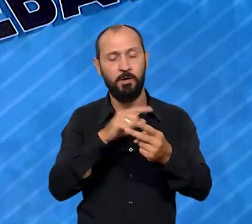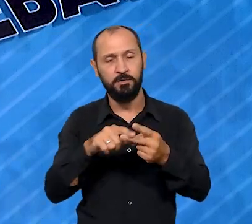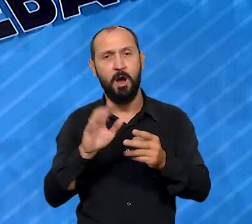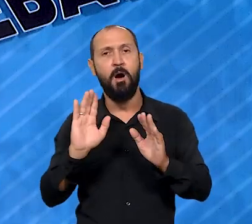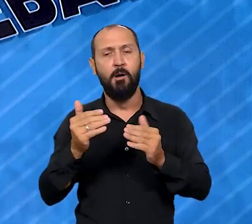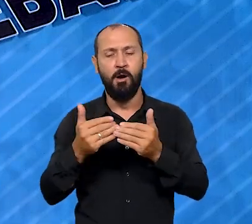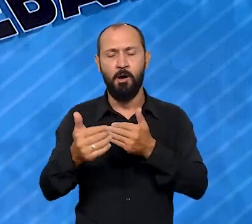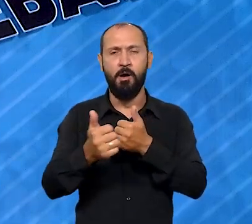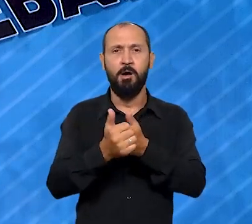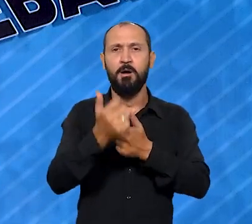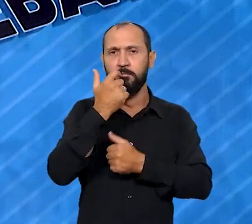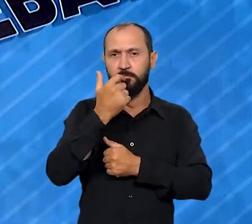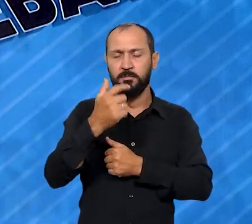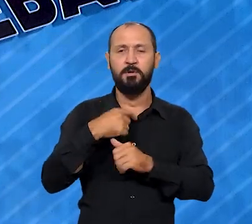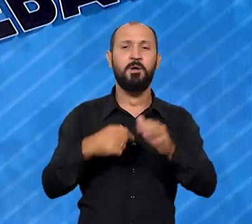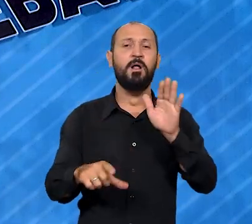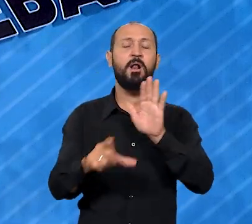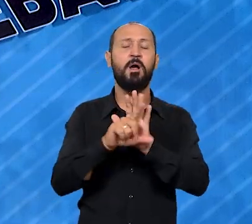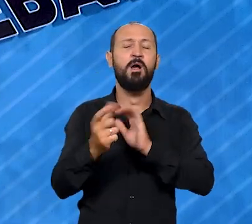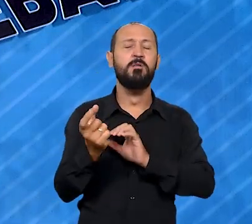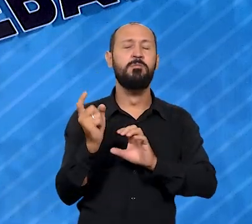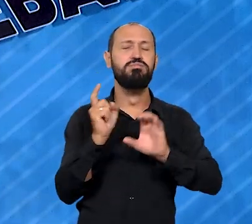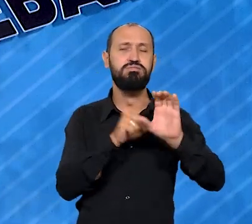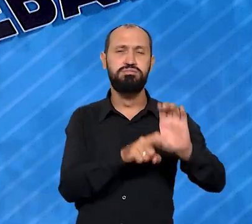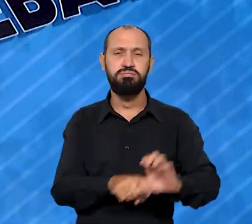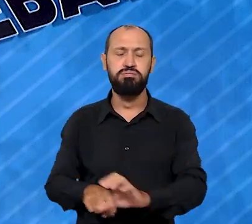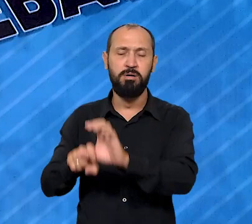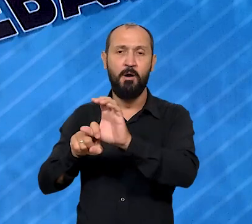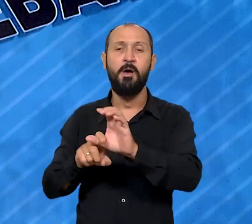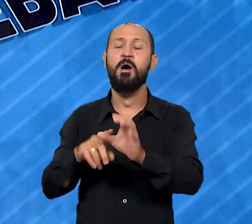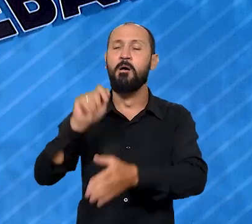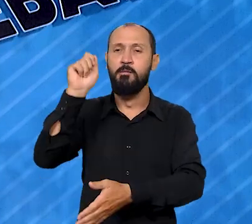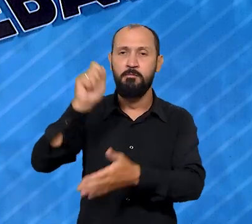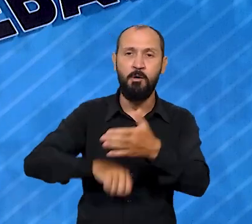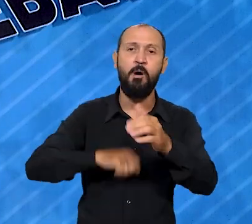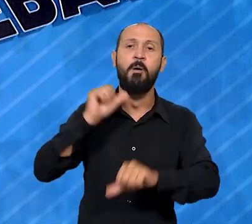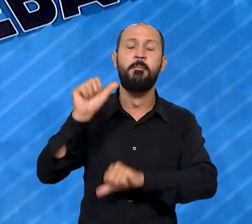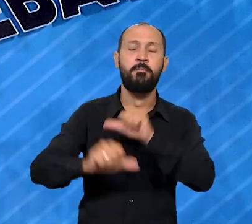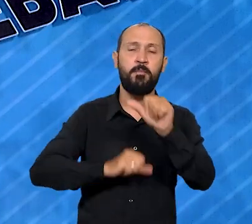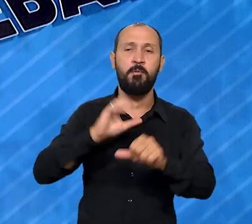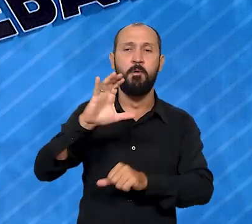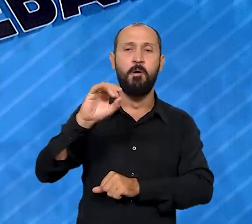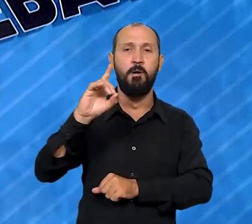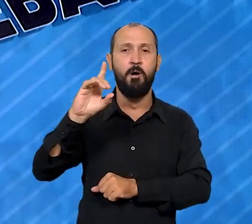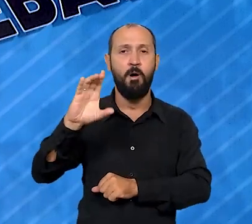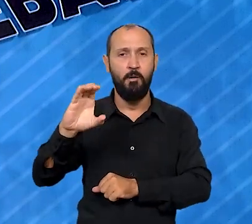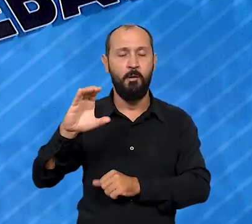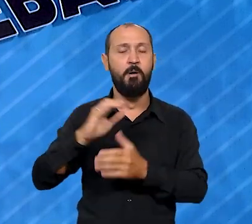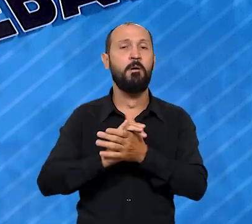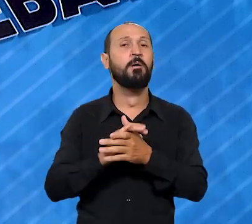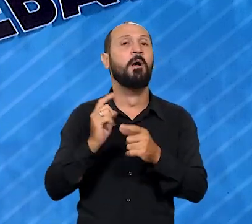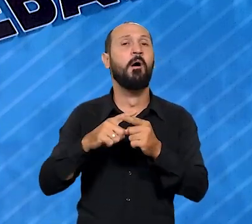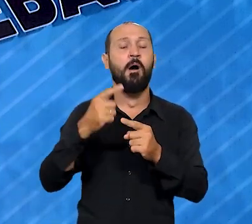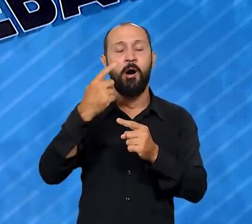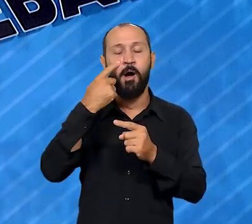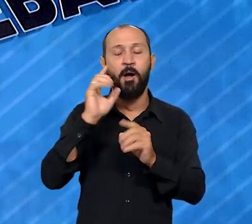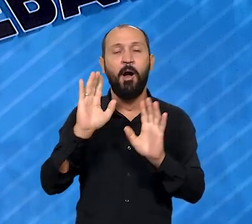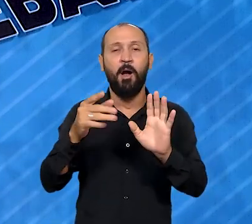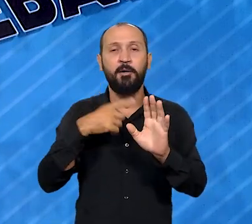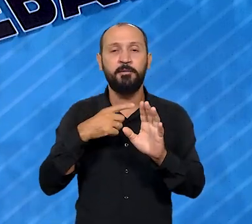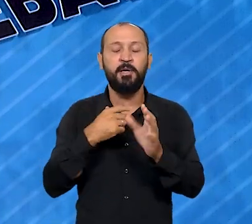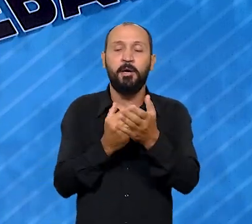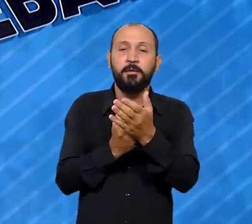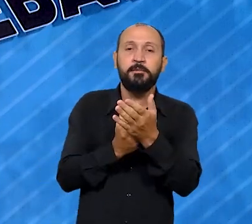pulando agora para mais próximo, a lei do superendividamento, que foi sancionada e alterou, inclusive, o Código de Defesa do Consumidor, porque ela